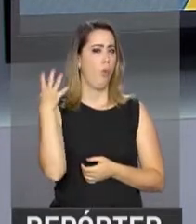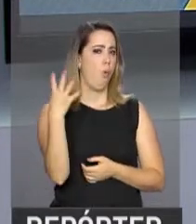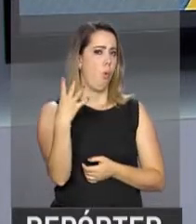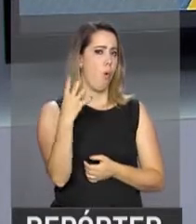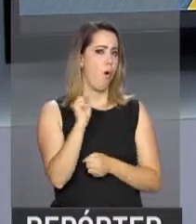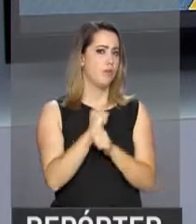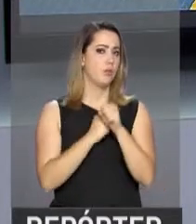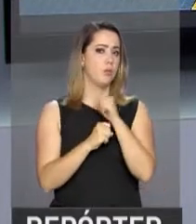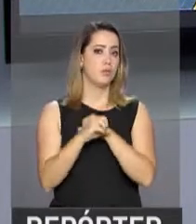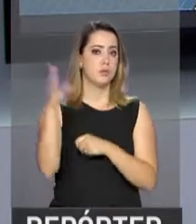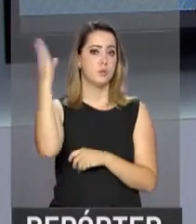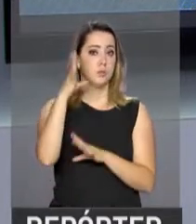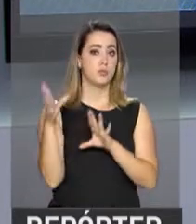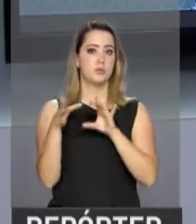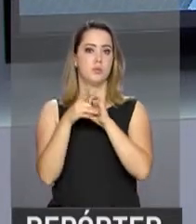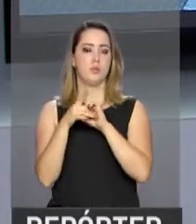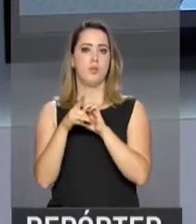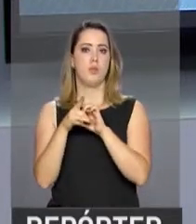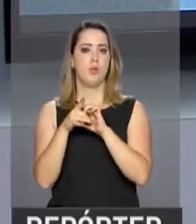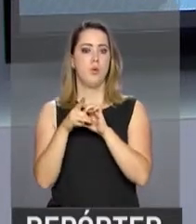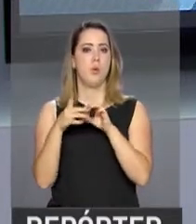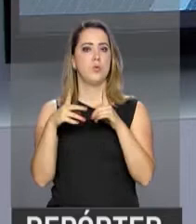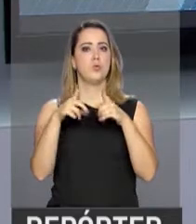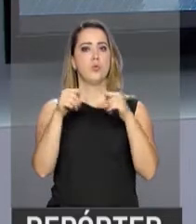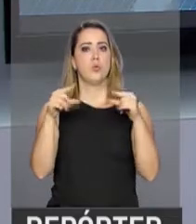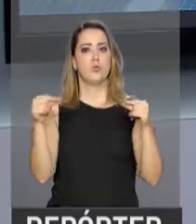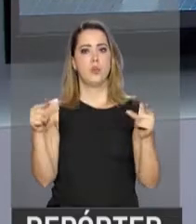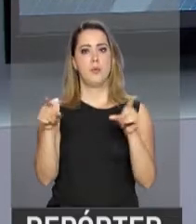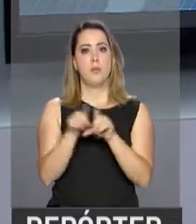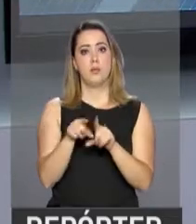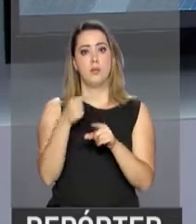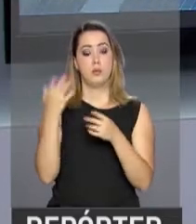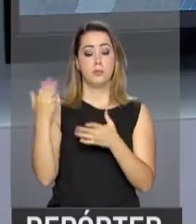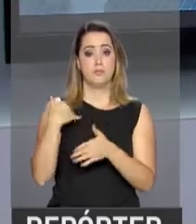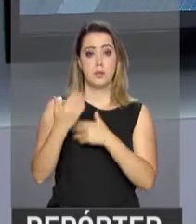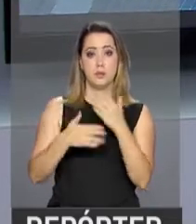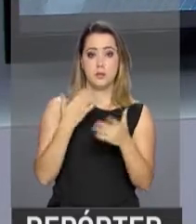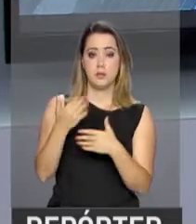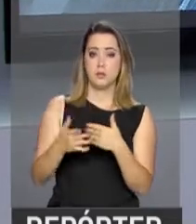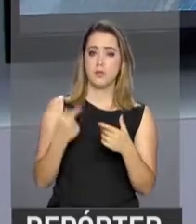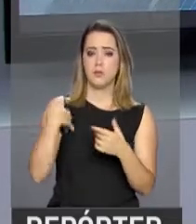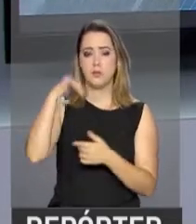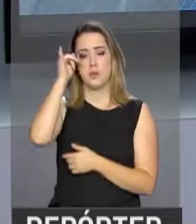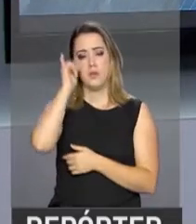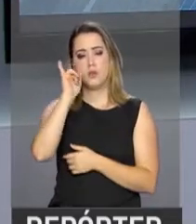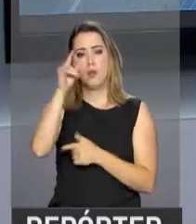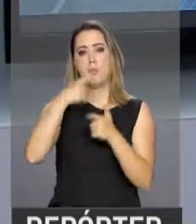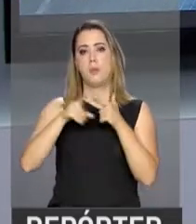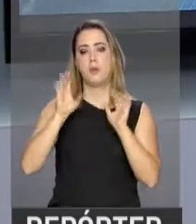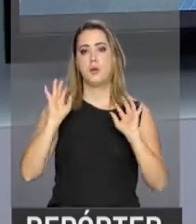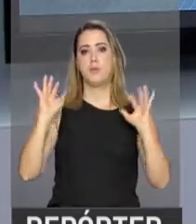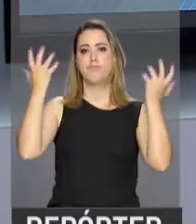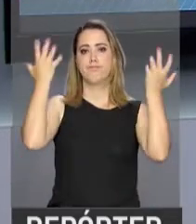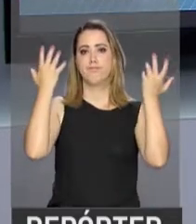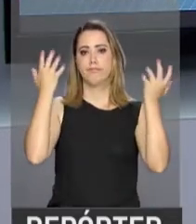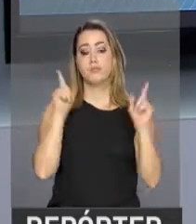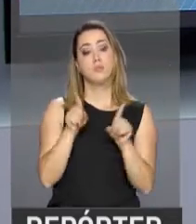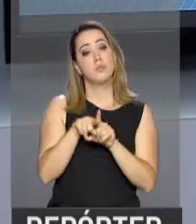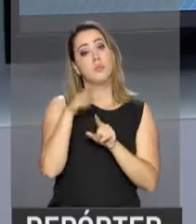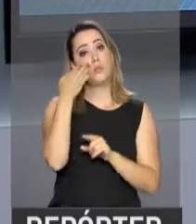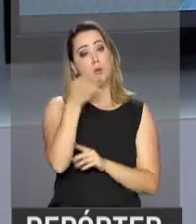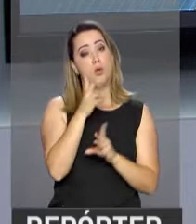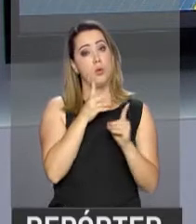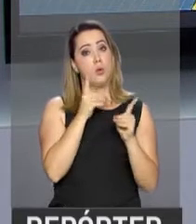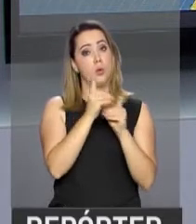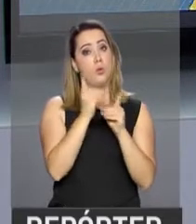uma parceria com o japão para desenvolver técnicas aplicáveis ao nosso país na prevenção de desastres naturais em